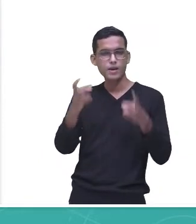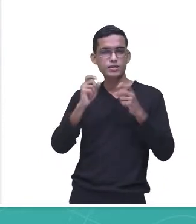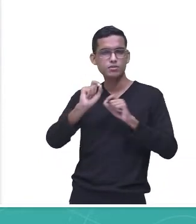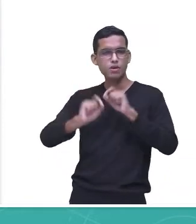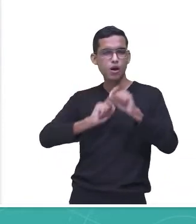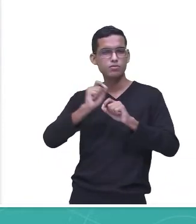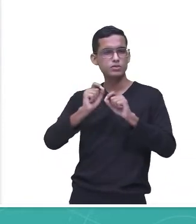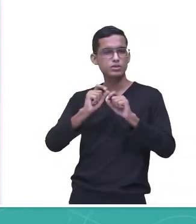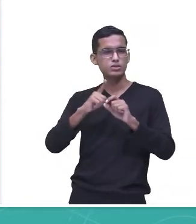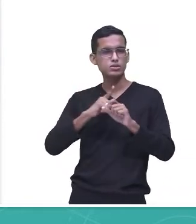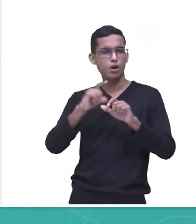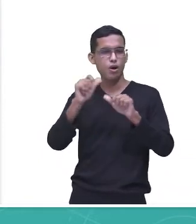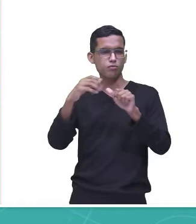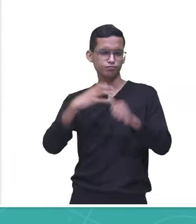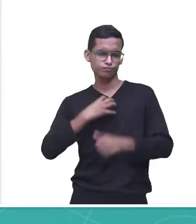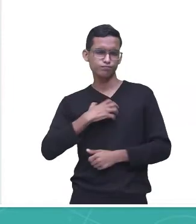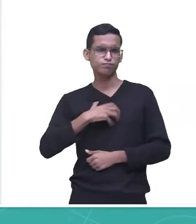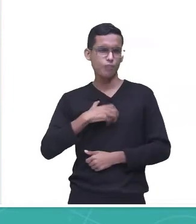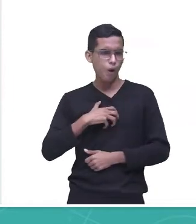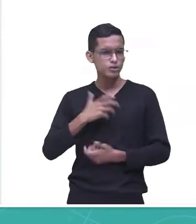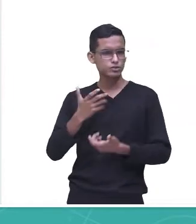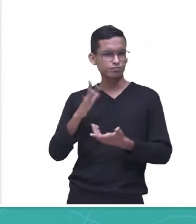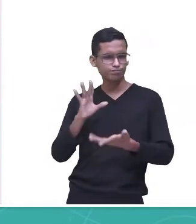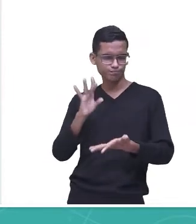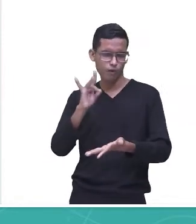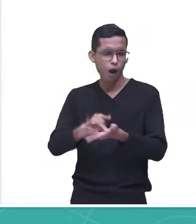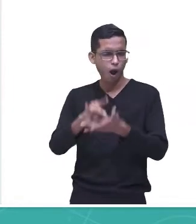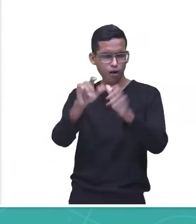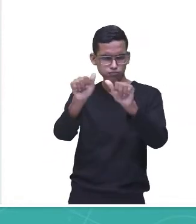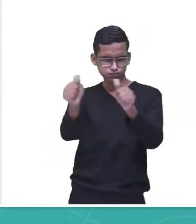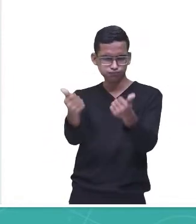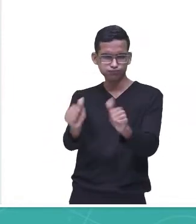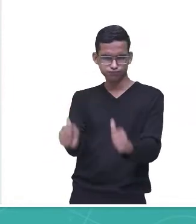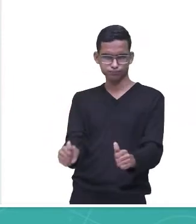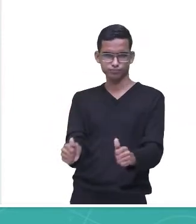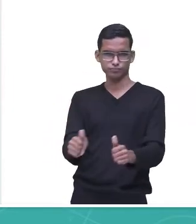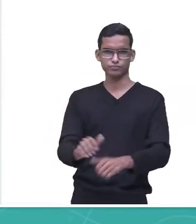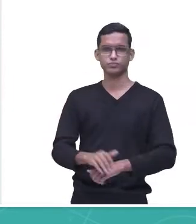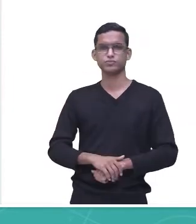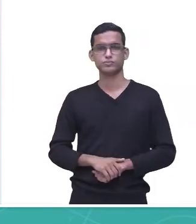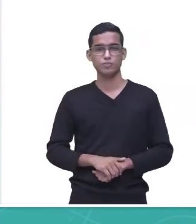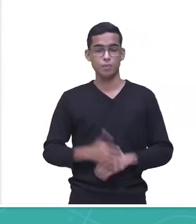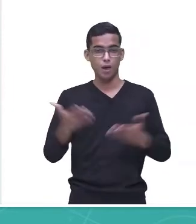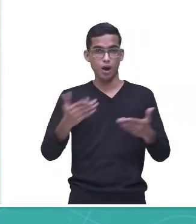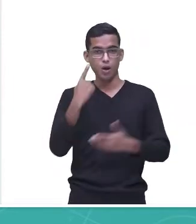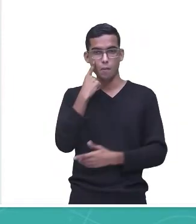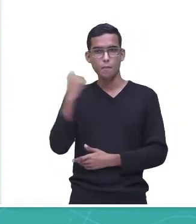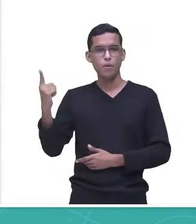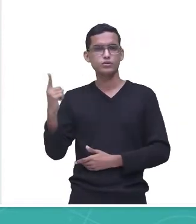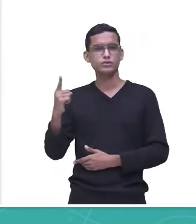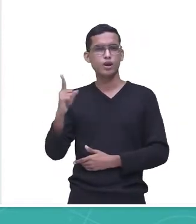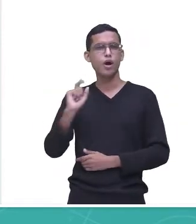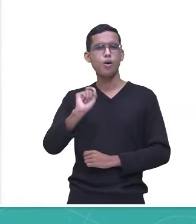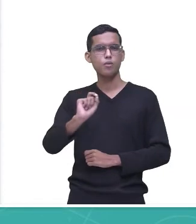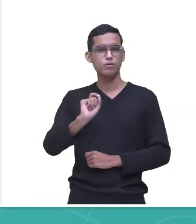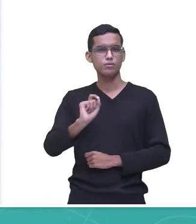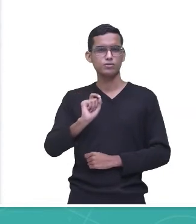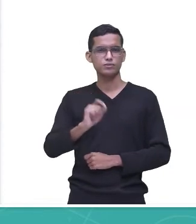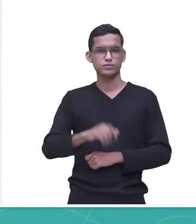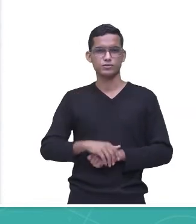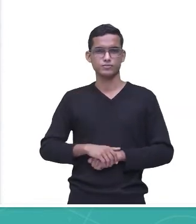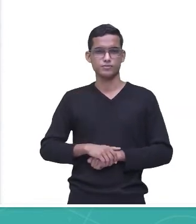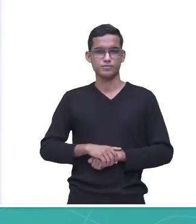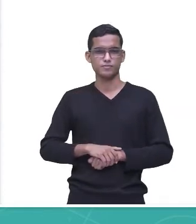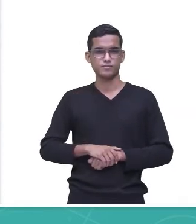nas esculturas, ou seja, menos estilizados. E a gente vai mostrar agora uma escultura gótica. Aqui